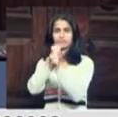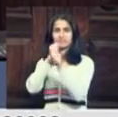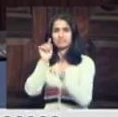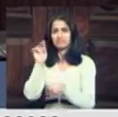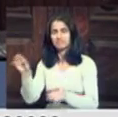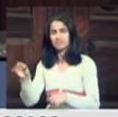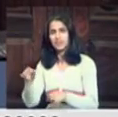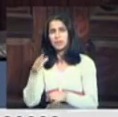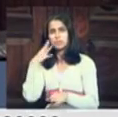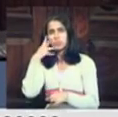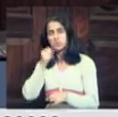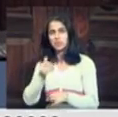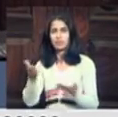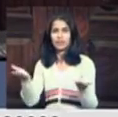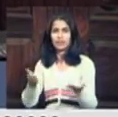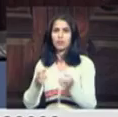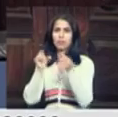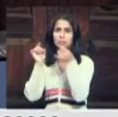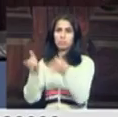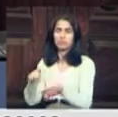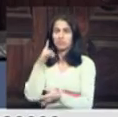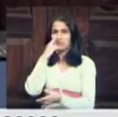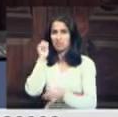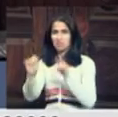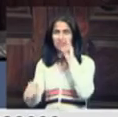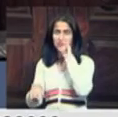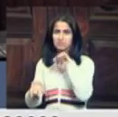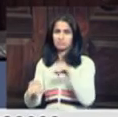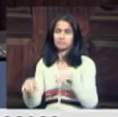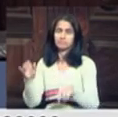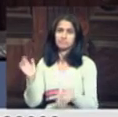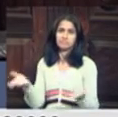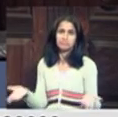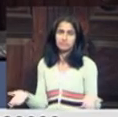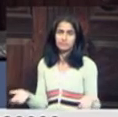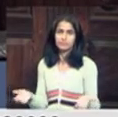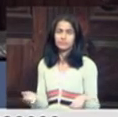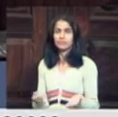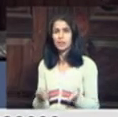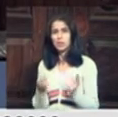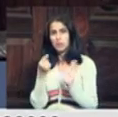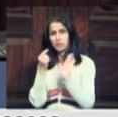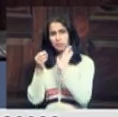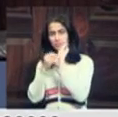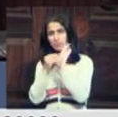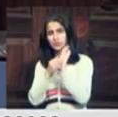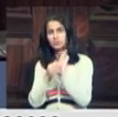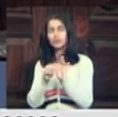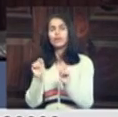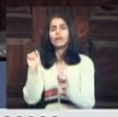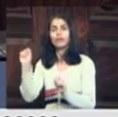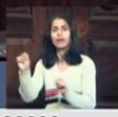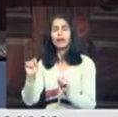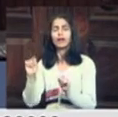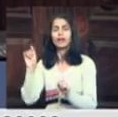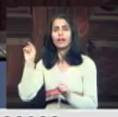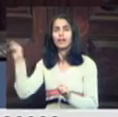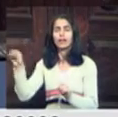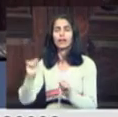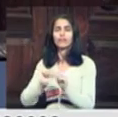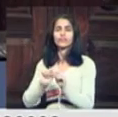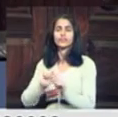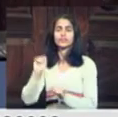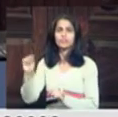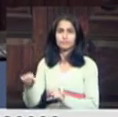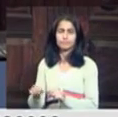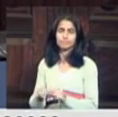lixo e abandono. Infelizmente, até hoje, não foi apresentada nenhuma alternativa. E como nós dissemos na